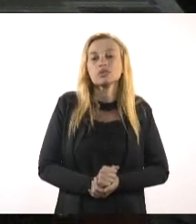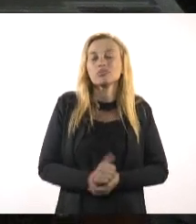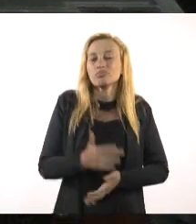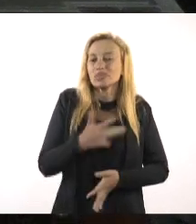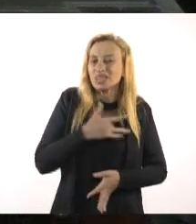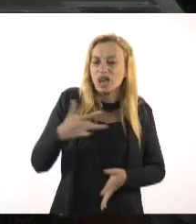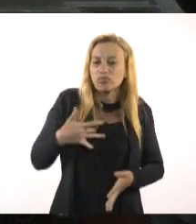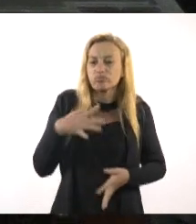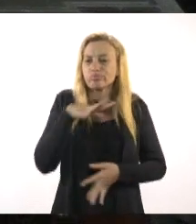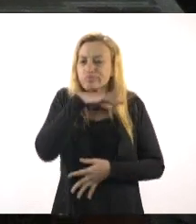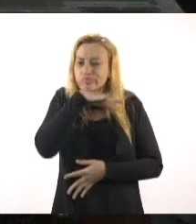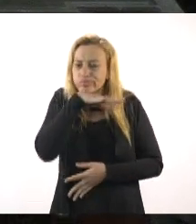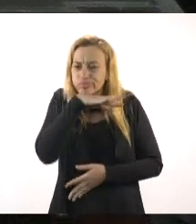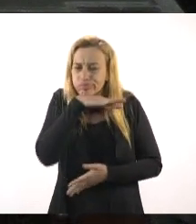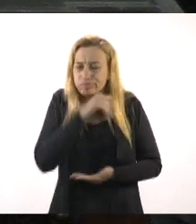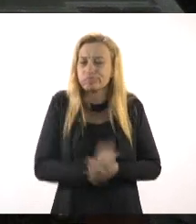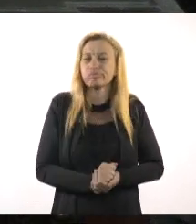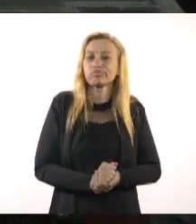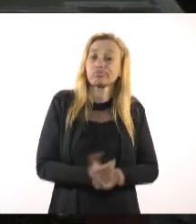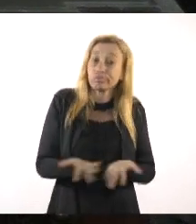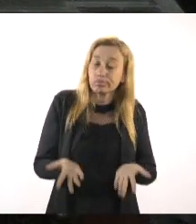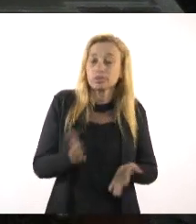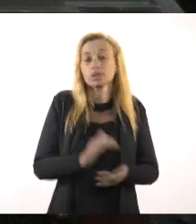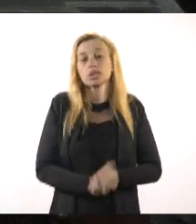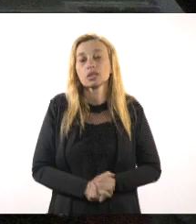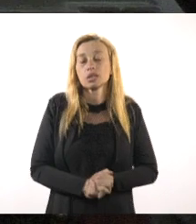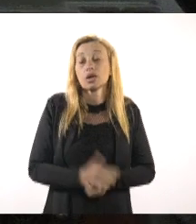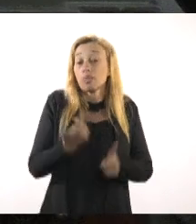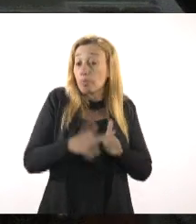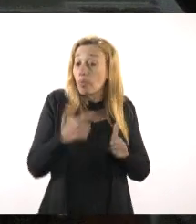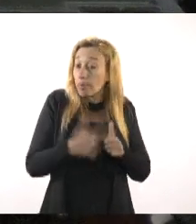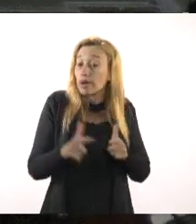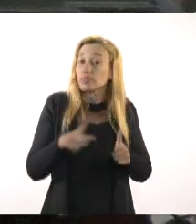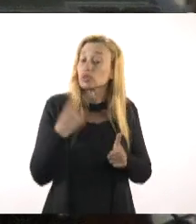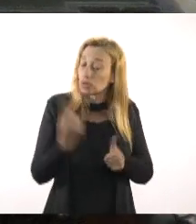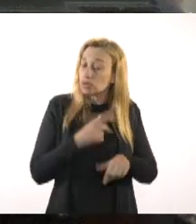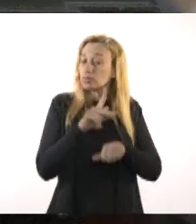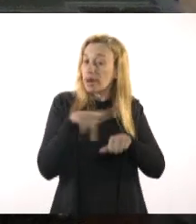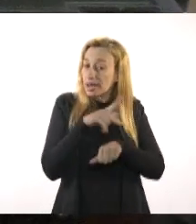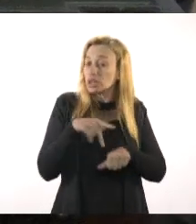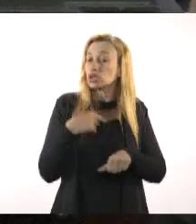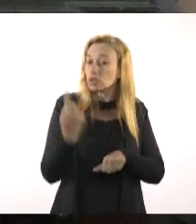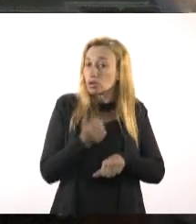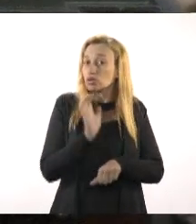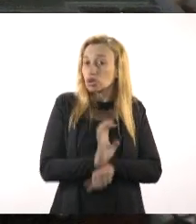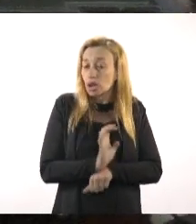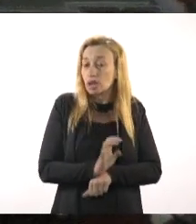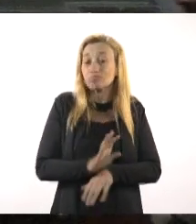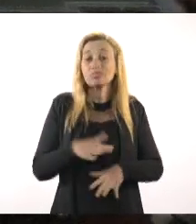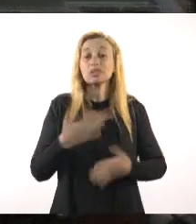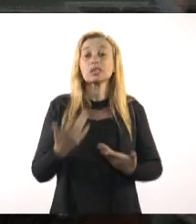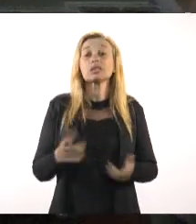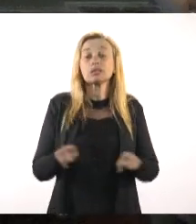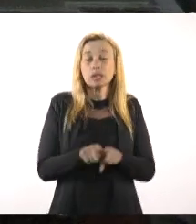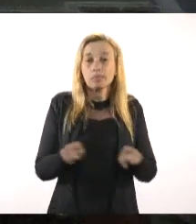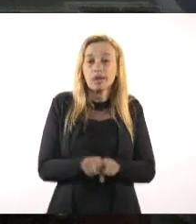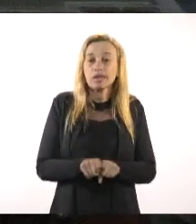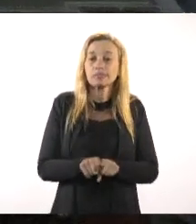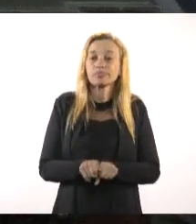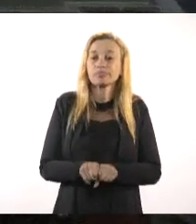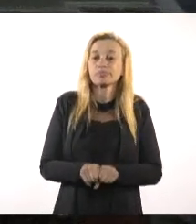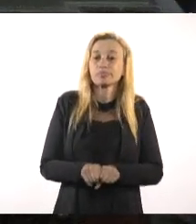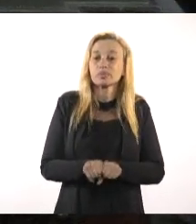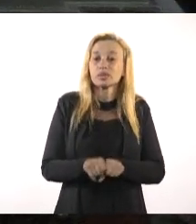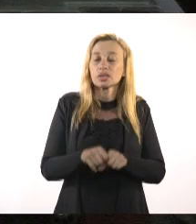precária, uma educação negligenciada. A gente tem esses problemas no nosso país, no nosso estado. Também temos as questões de